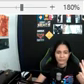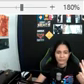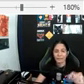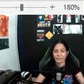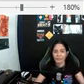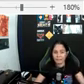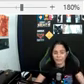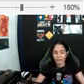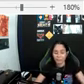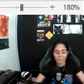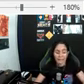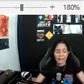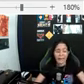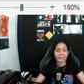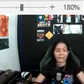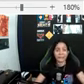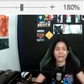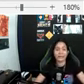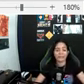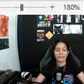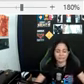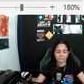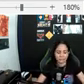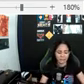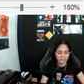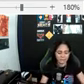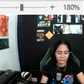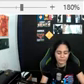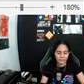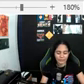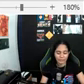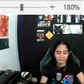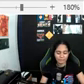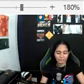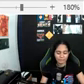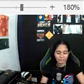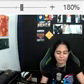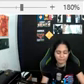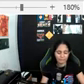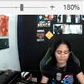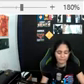que a gente iria estar coletando esse dado. A gente estaria trazendo aqui a